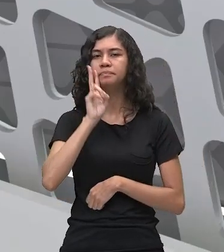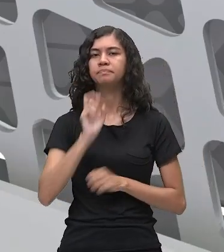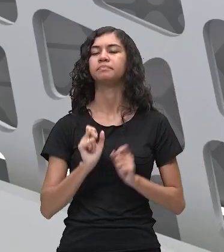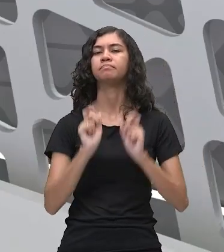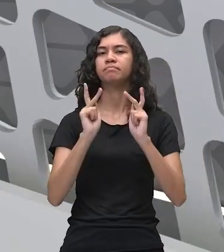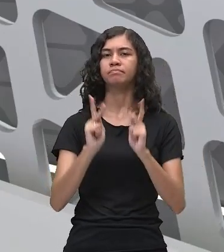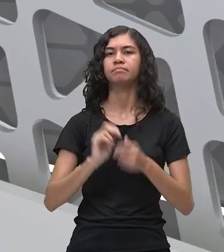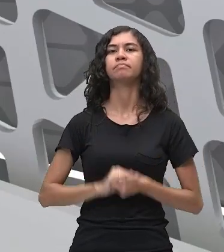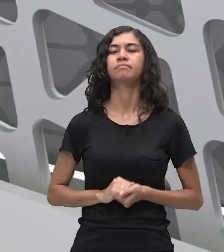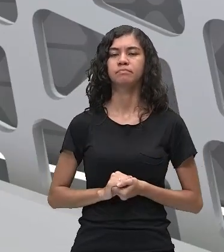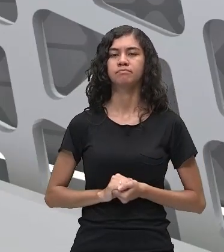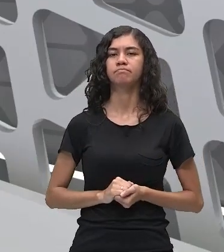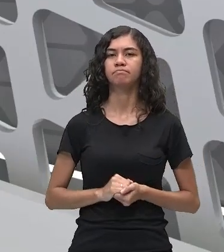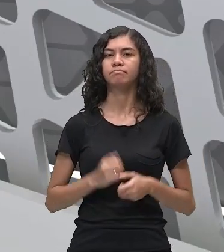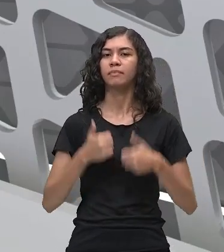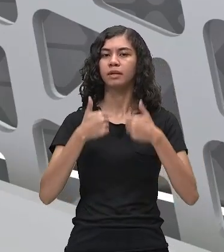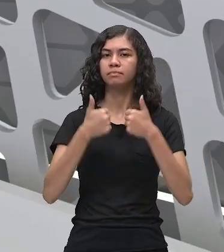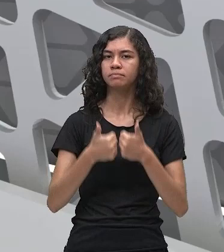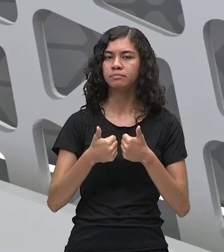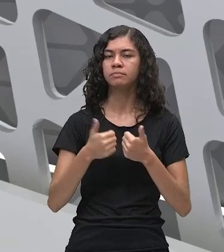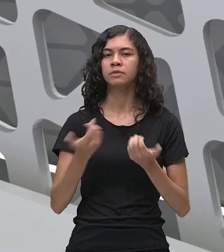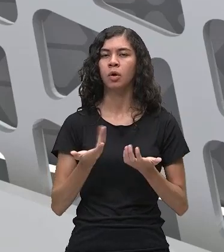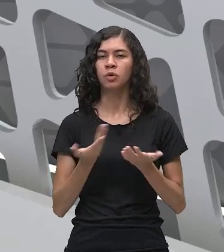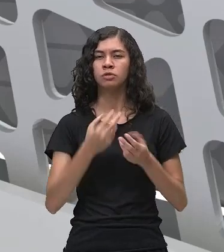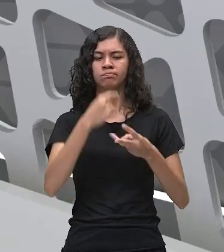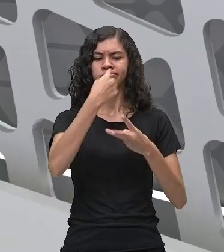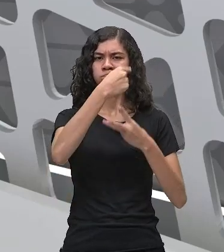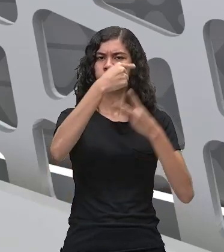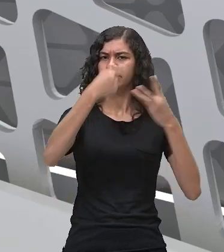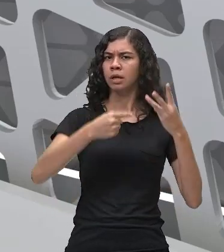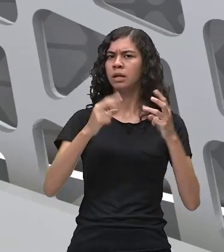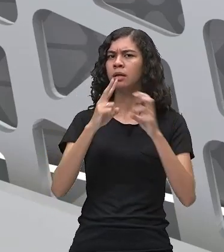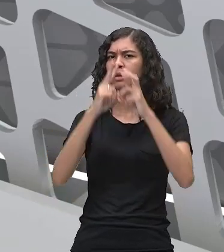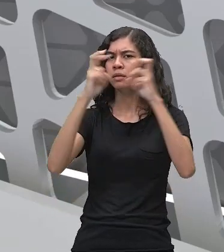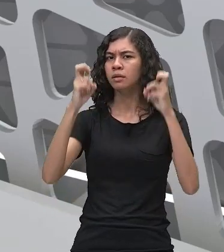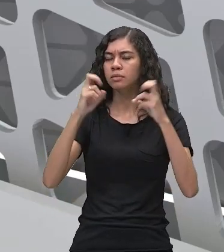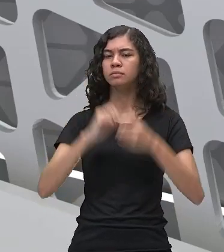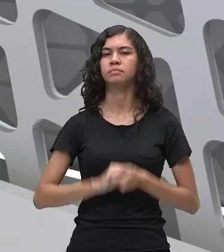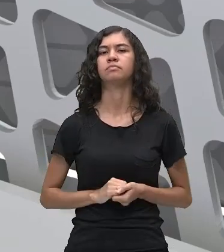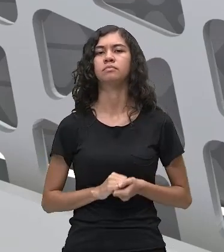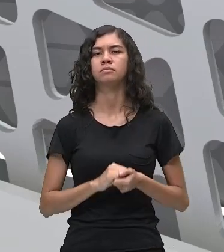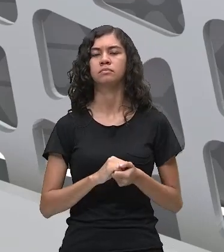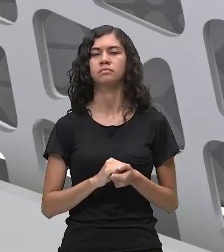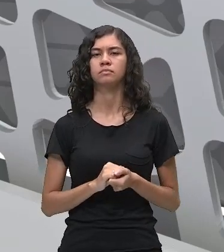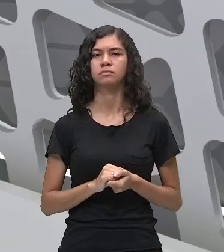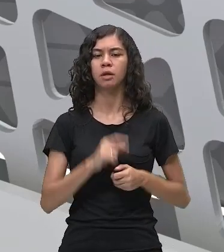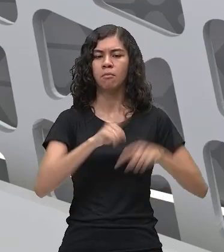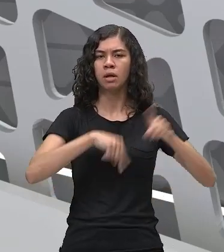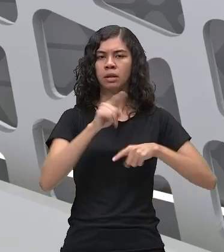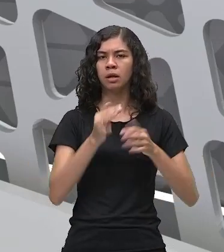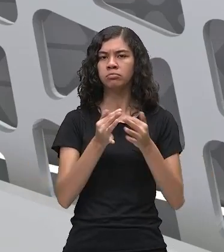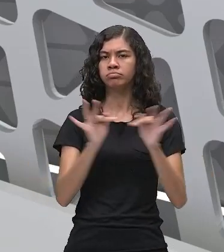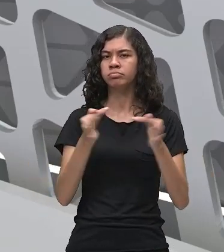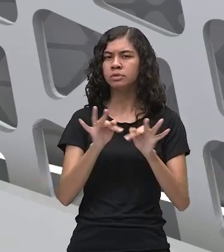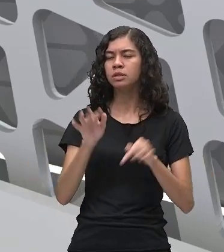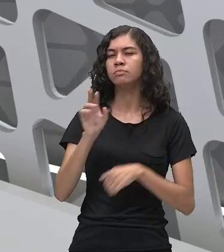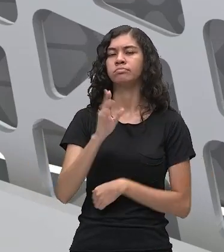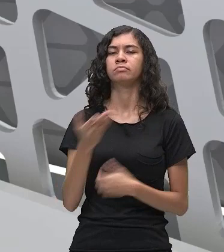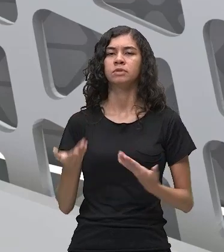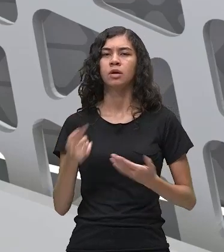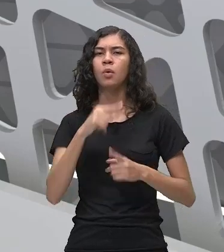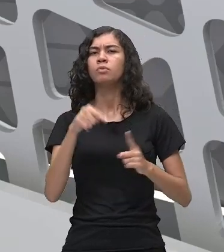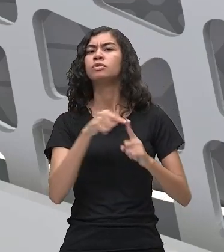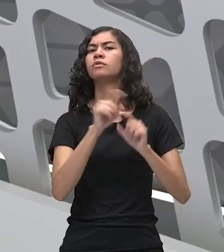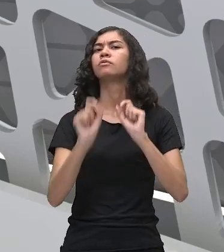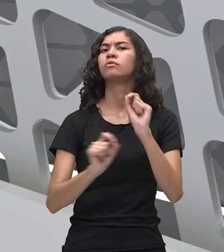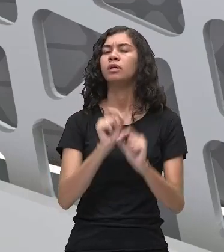Muito bem! Falamos de 3 assuntos, gente. A gente falou de máquinas simples, né? As máquinas simples, elas são